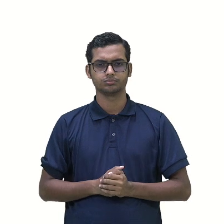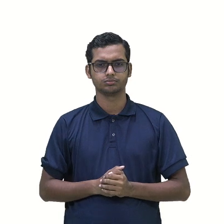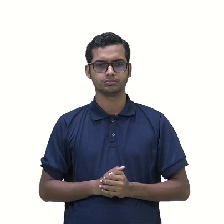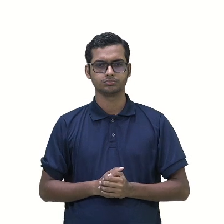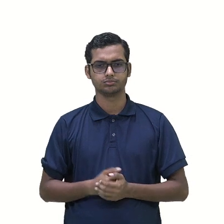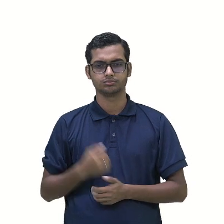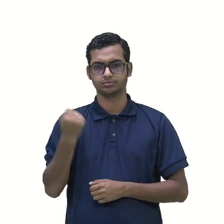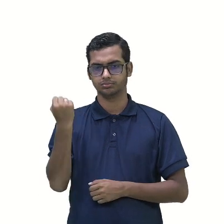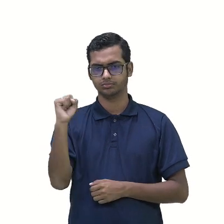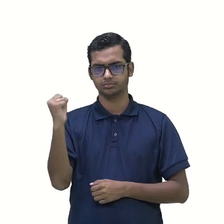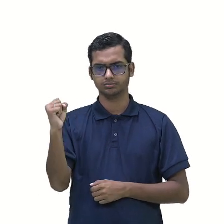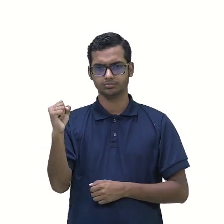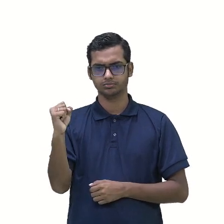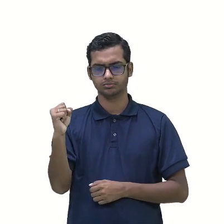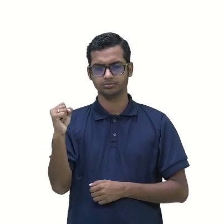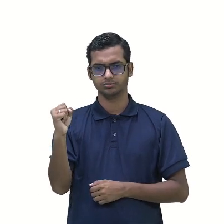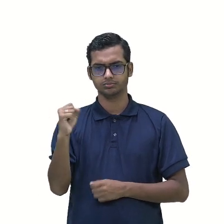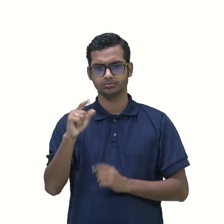mais